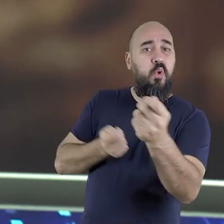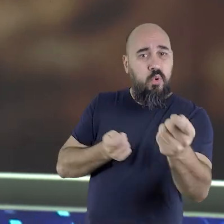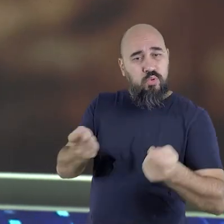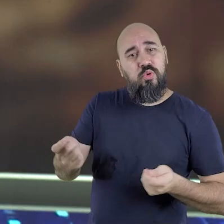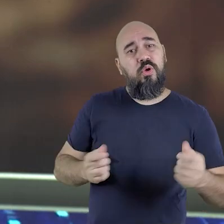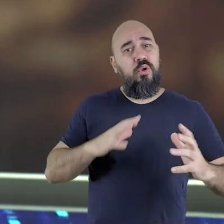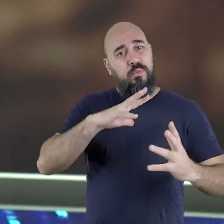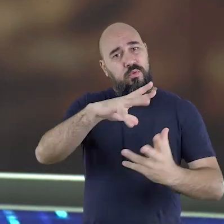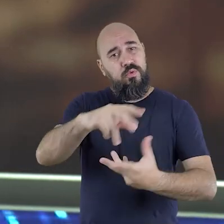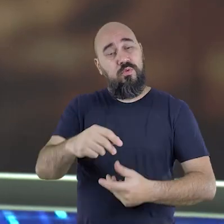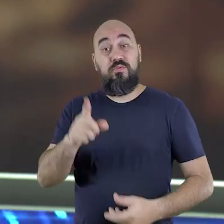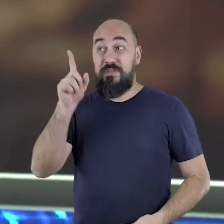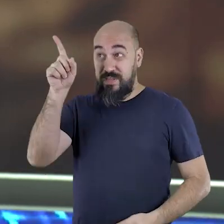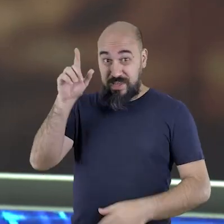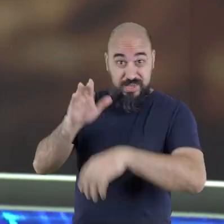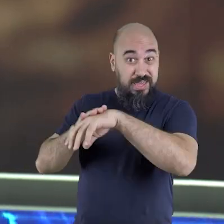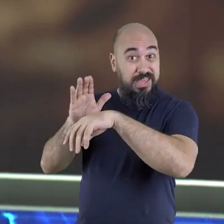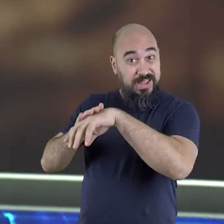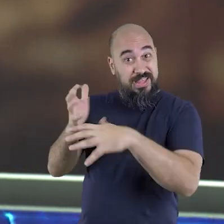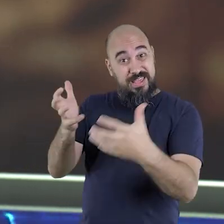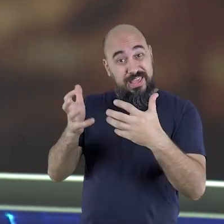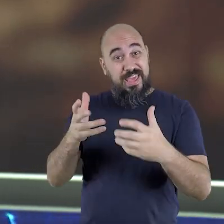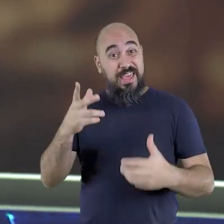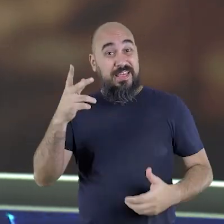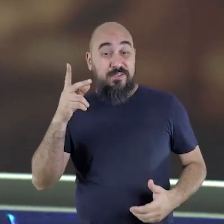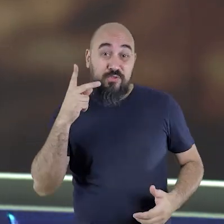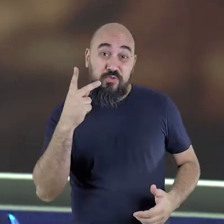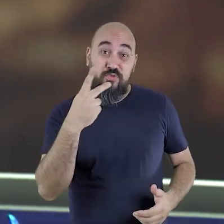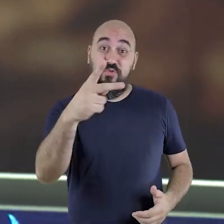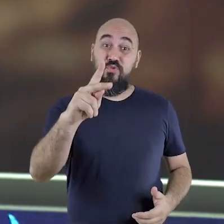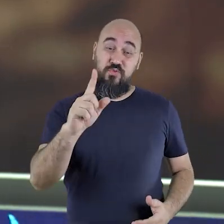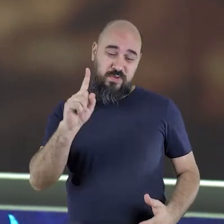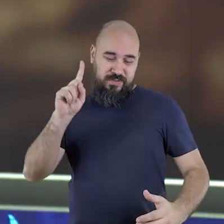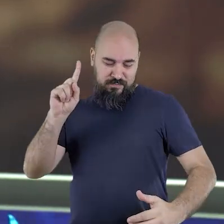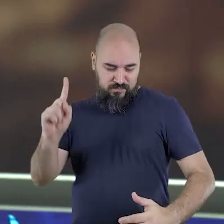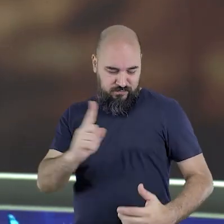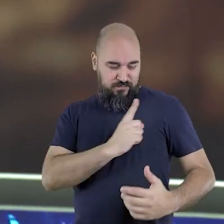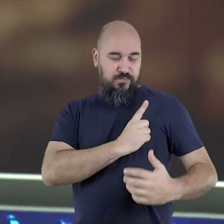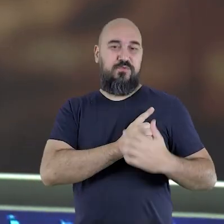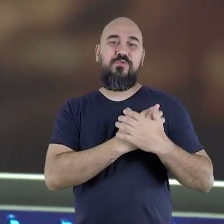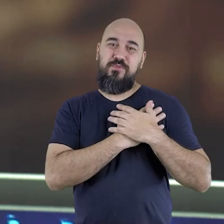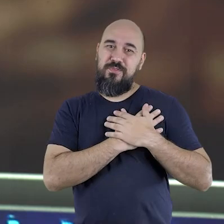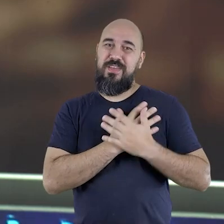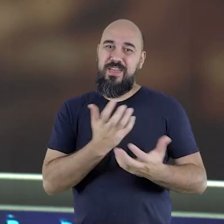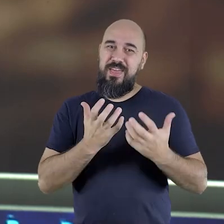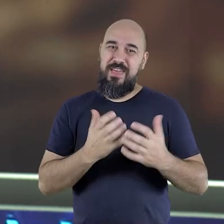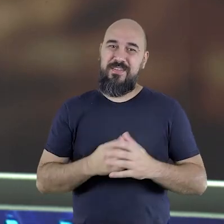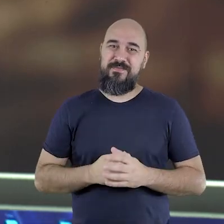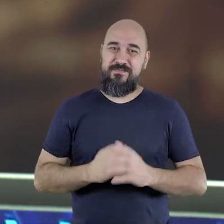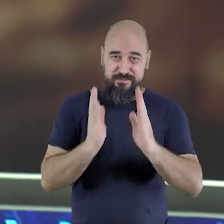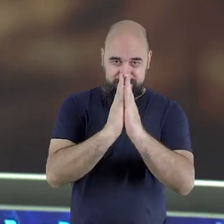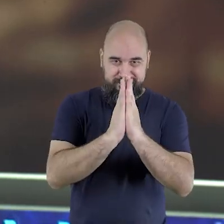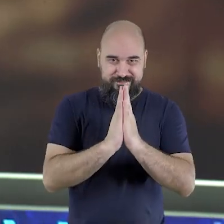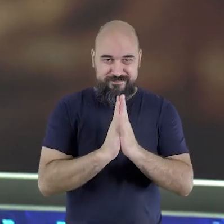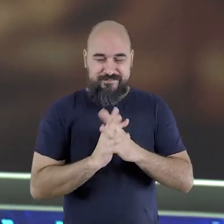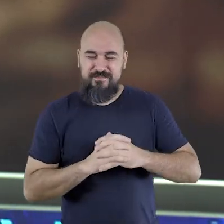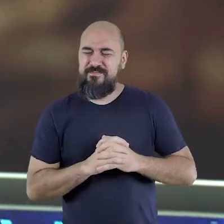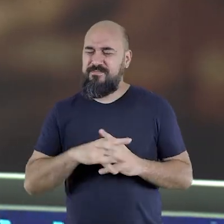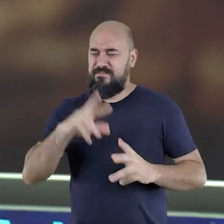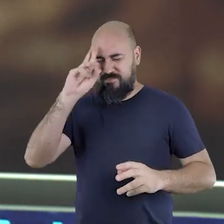mundo e Ele hoje quer ser o Senhor da sua história e da sua existência. Feche os seus olhos, vamos juntos